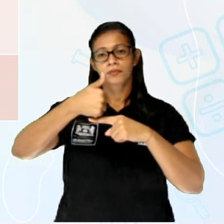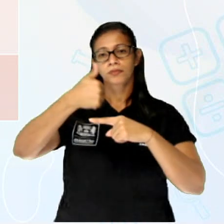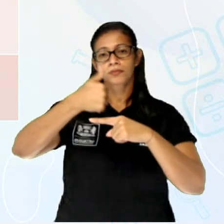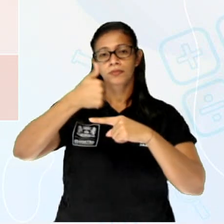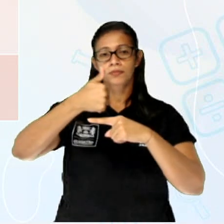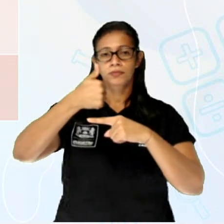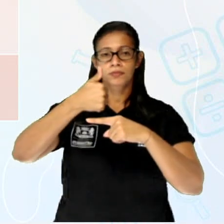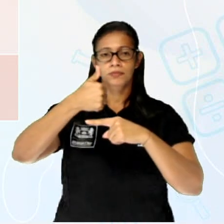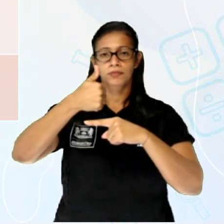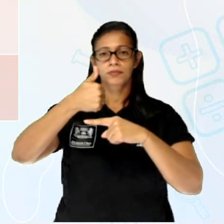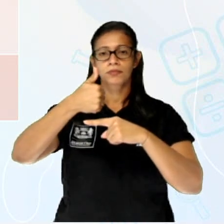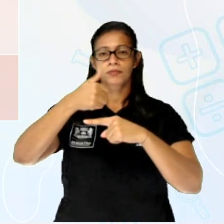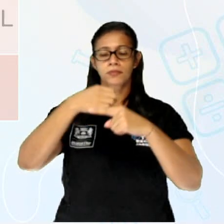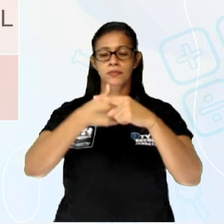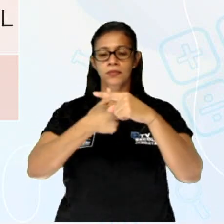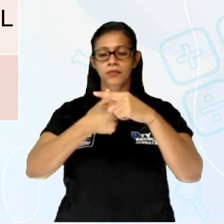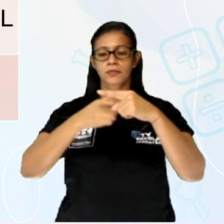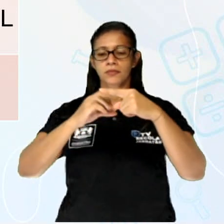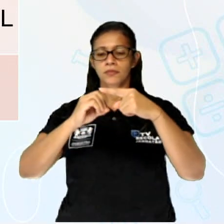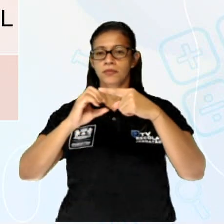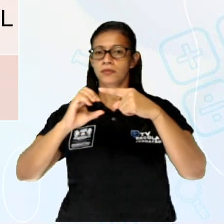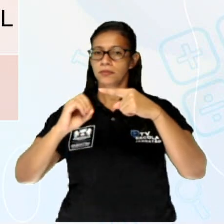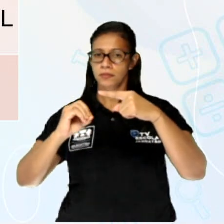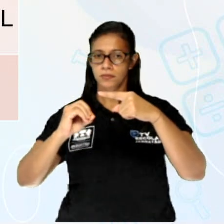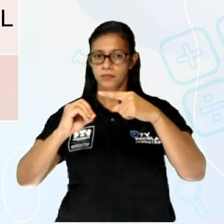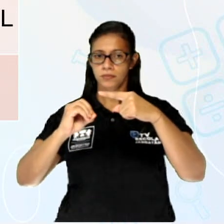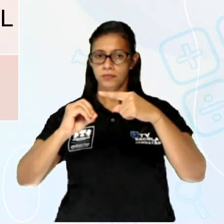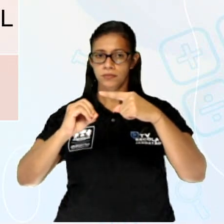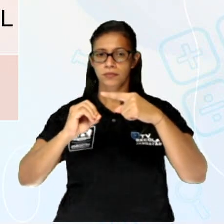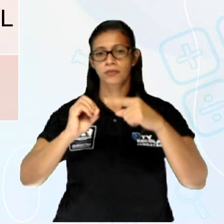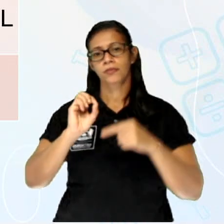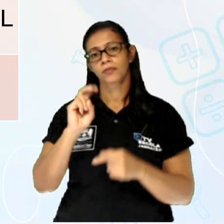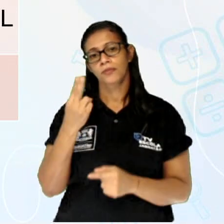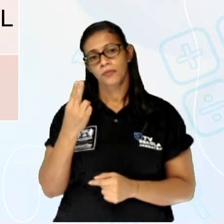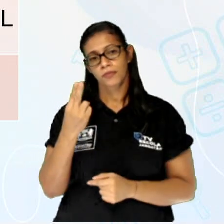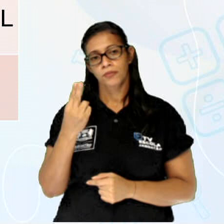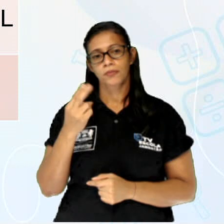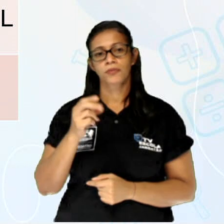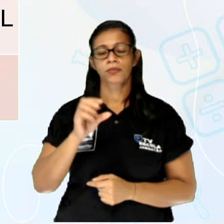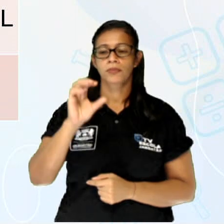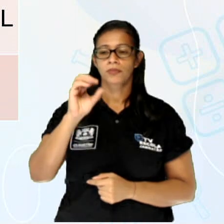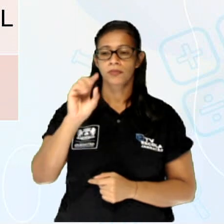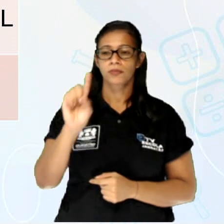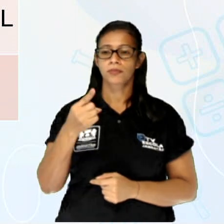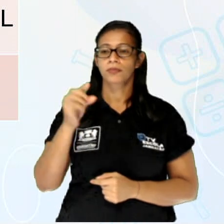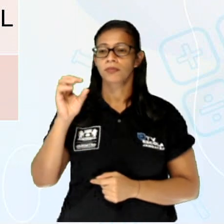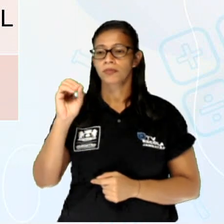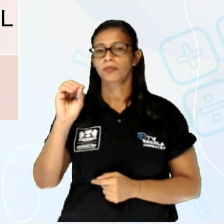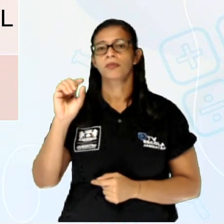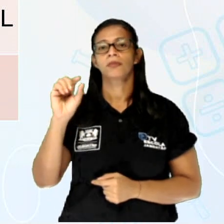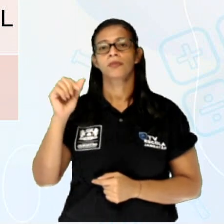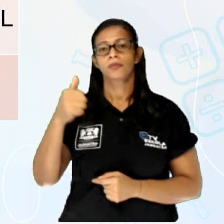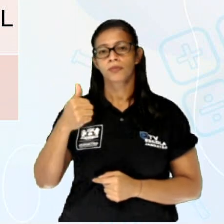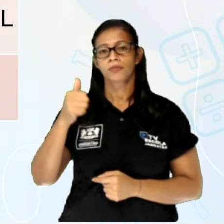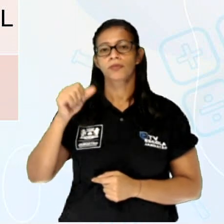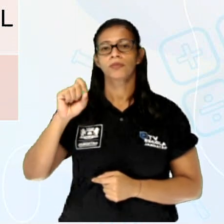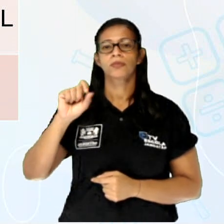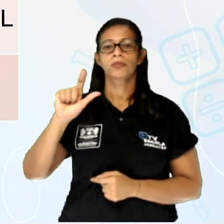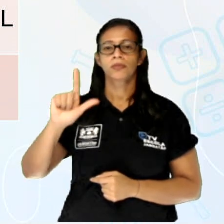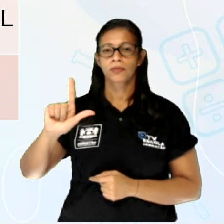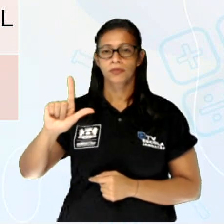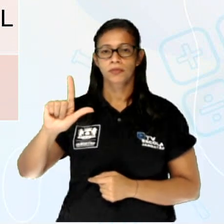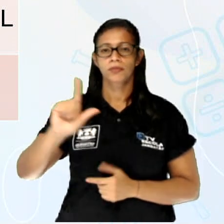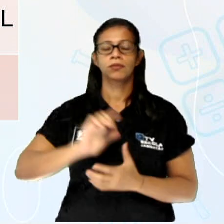1 centésimo em forma de fração decimal ou 0,01 litro. E nós temos o mililitro,